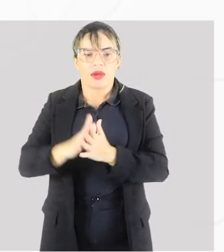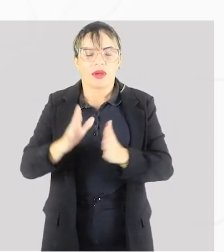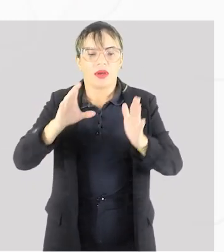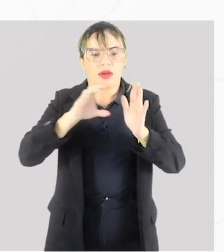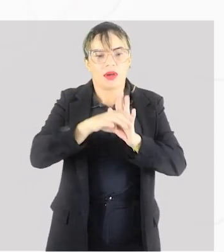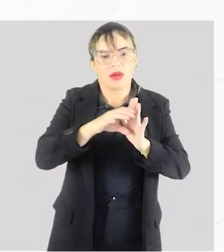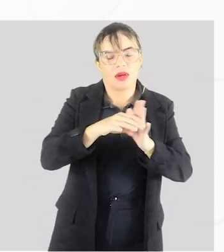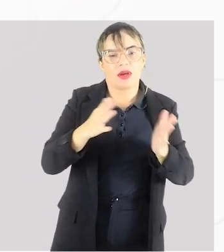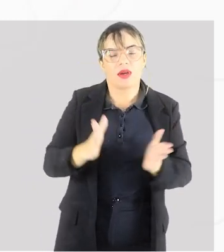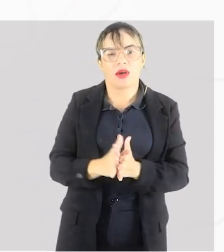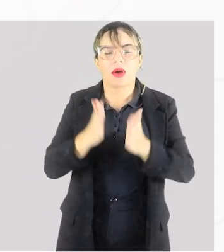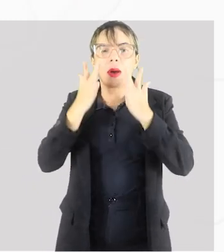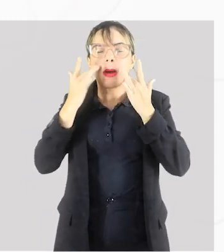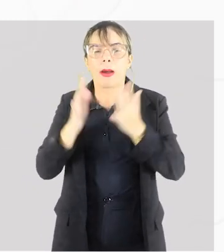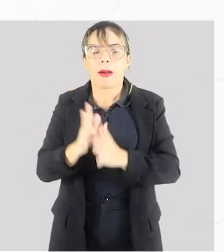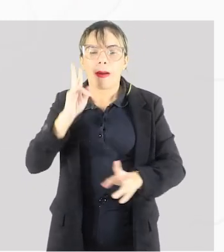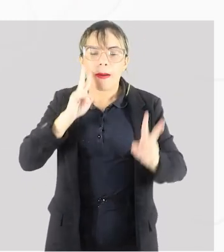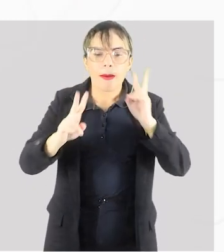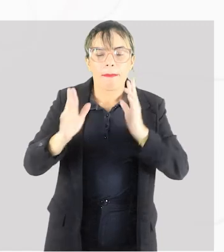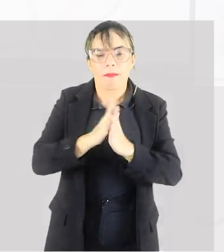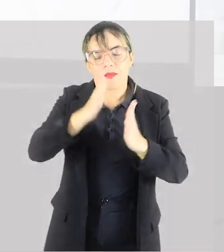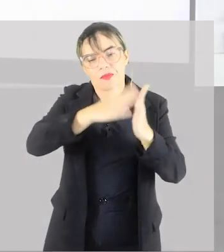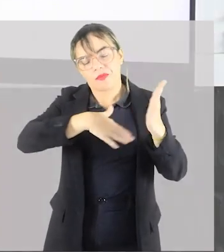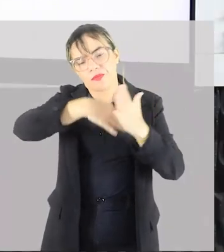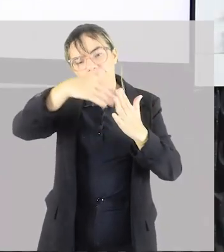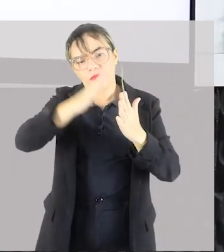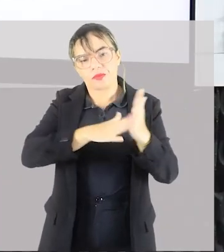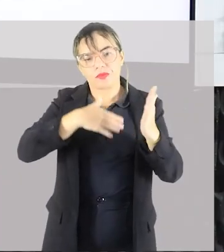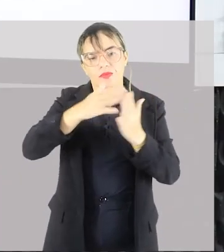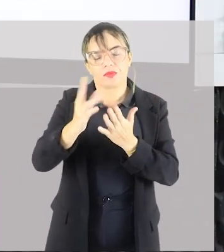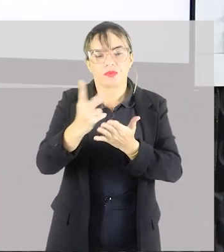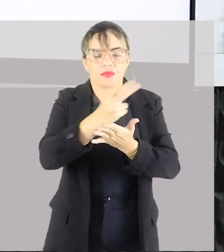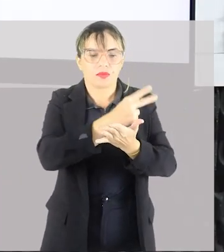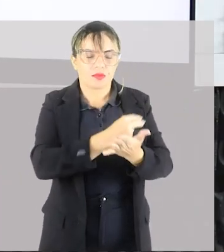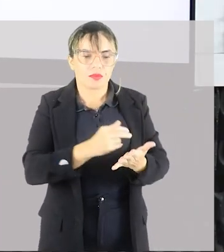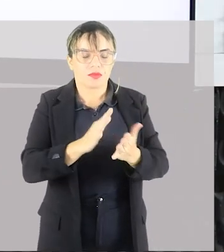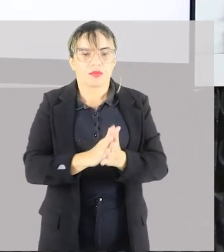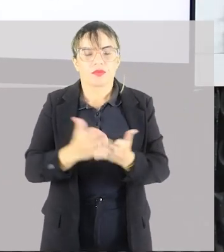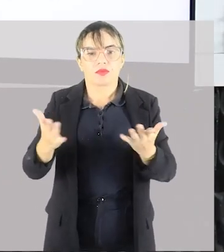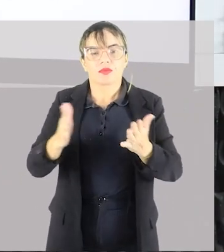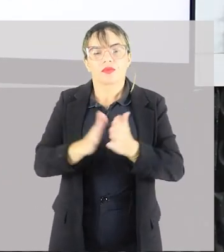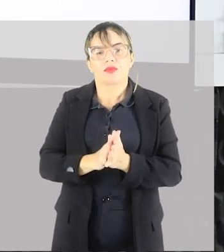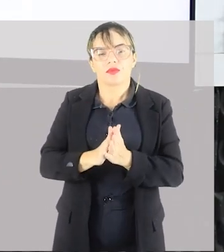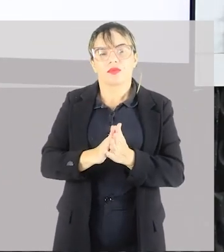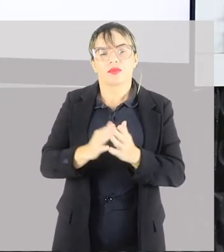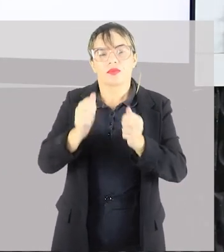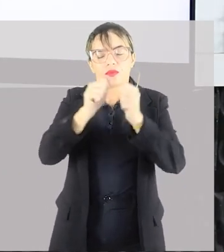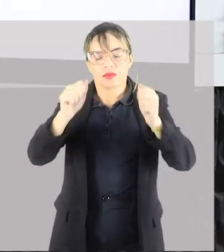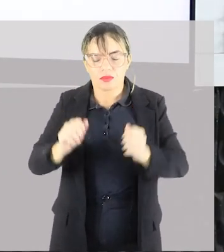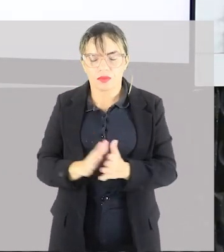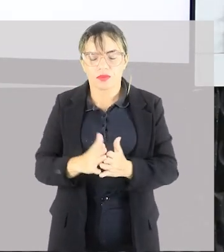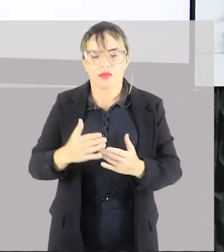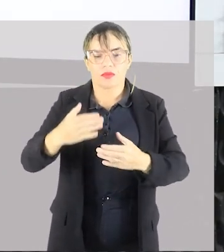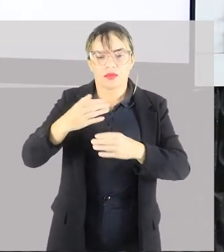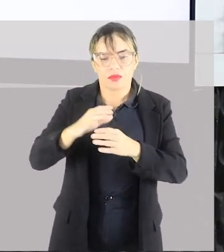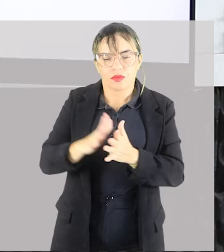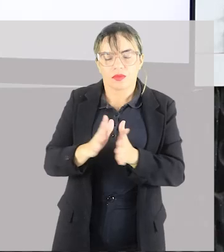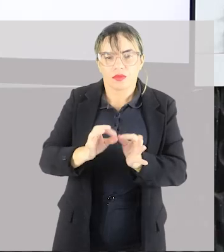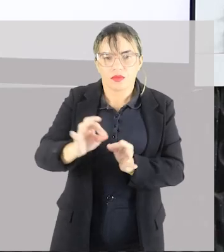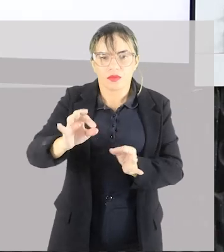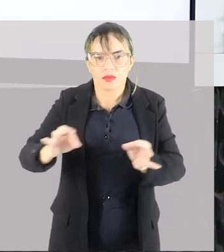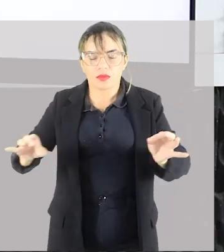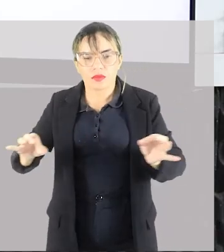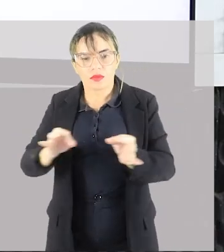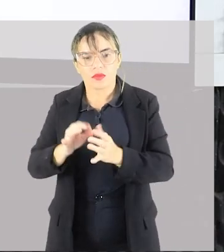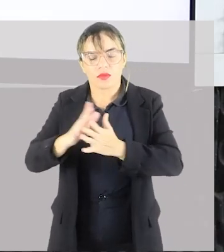conceito das artes visuais, conceito da pintura, conceito do desenho, conceito da arquitetura, que é um dos maiores ganchos. Atualmente,